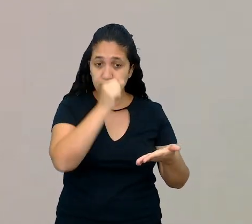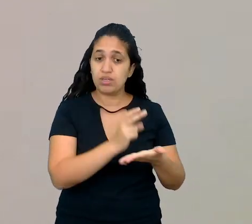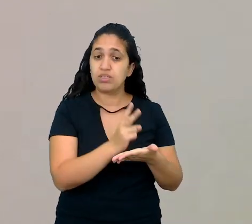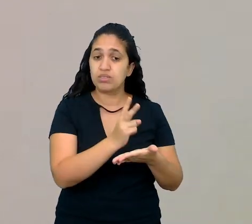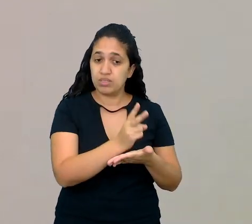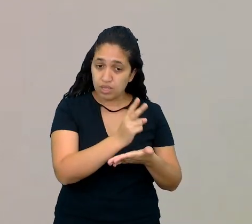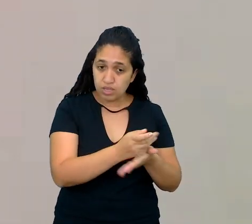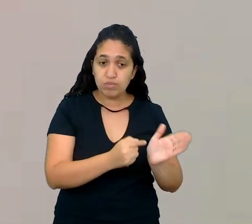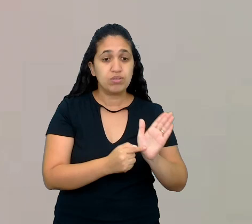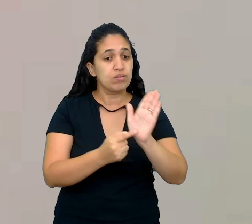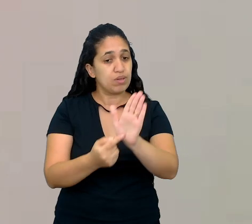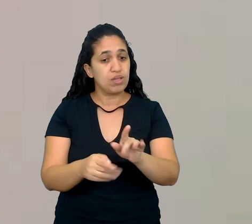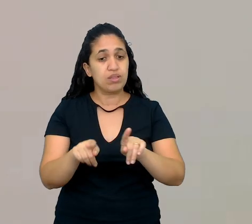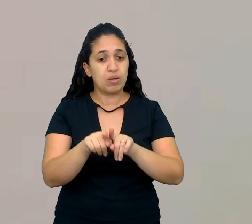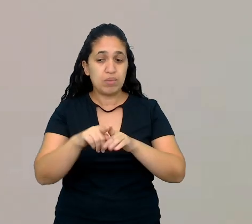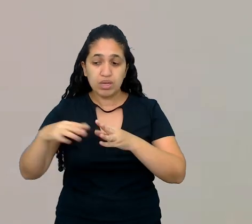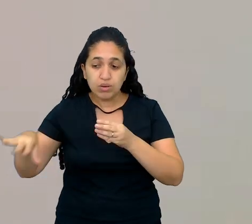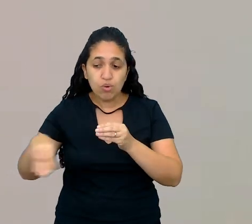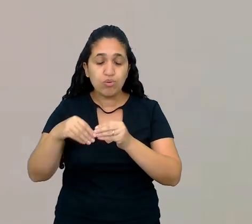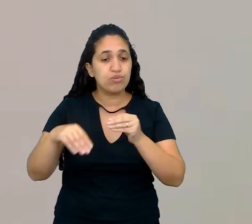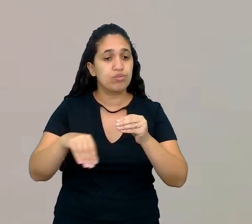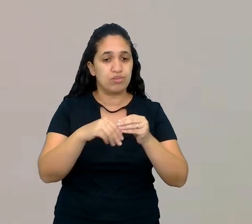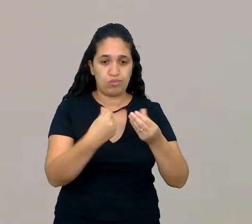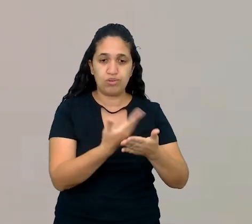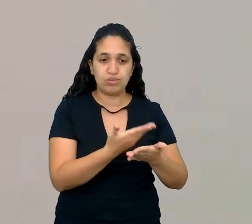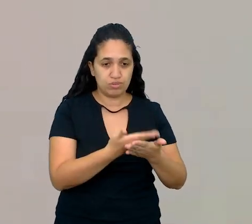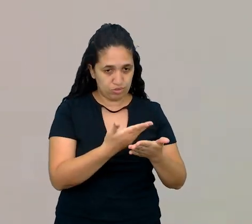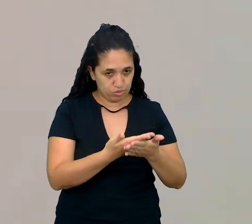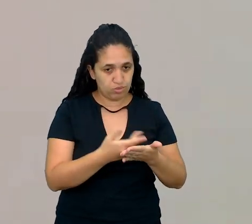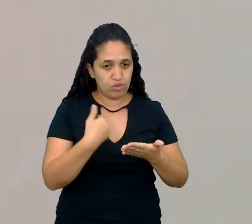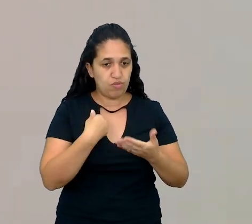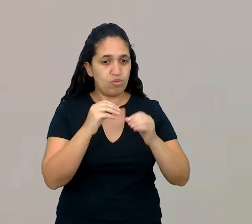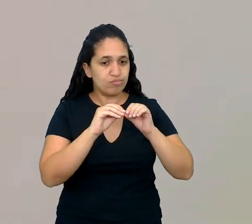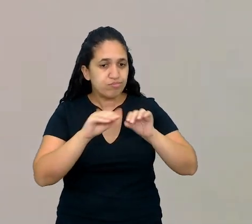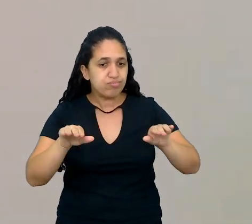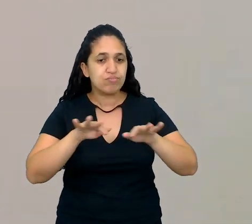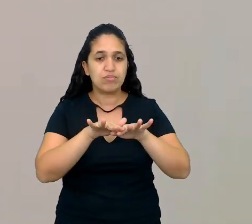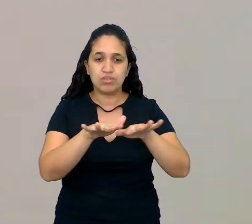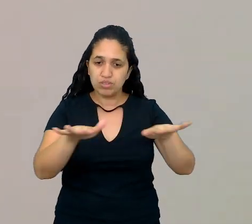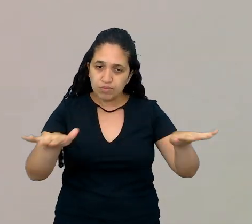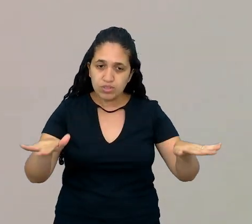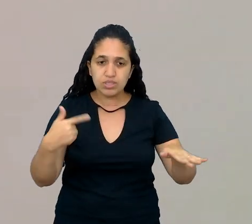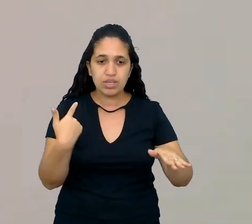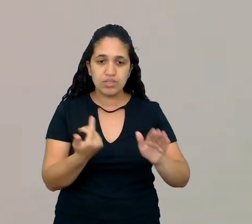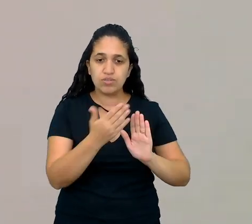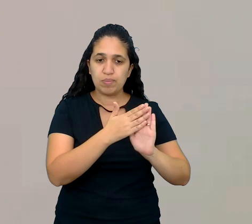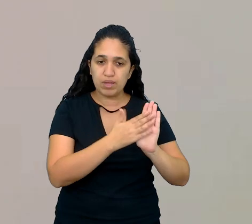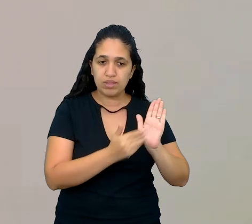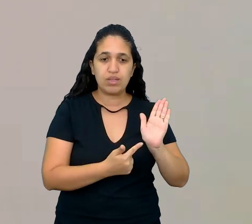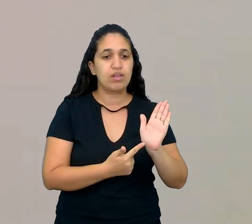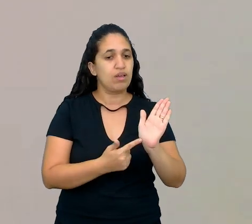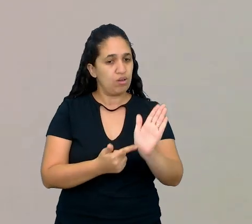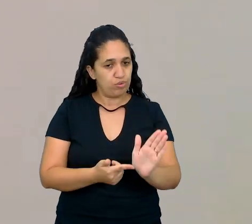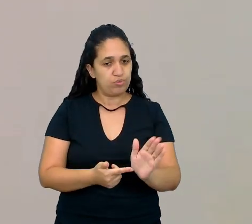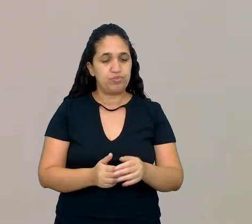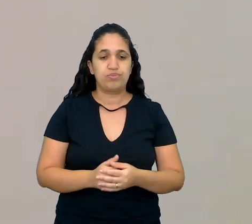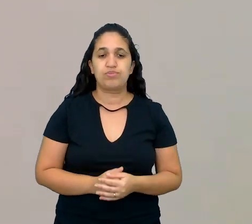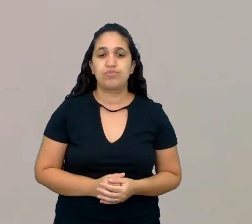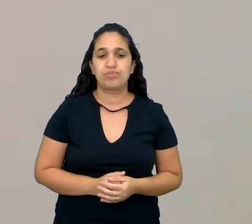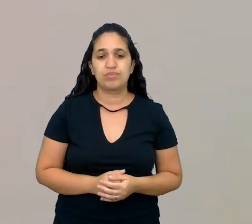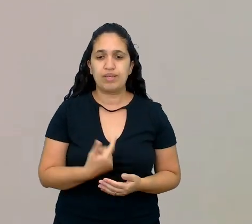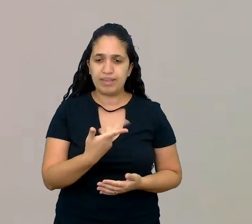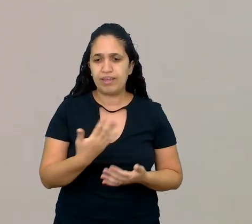para contribuir nos nossos estudos. Então, vou compartilhar com vocês nosso material aqui que nos